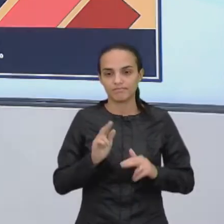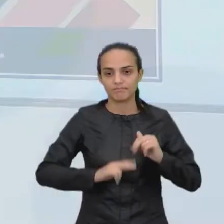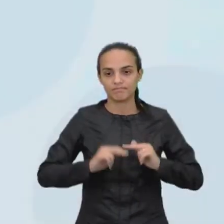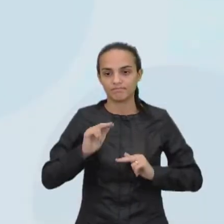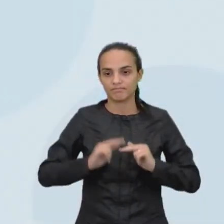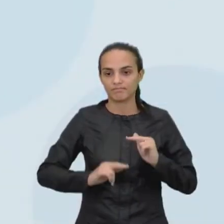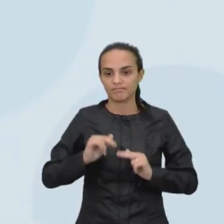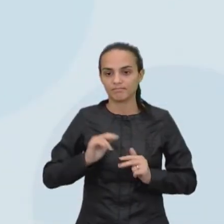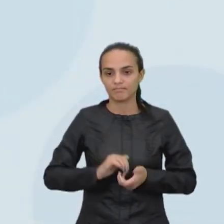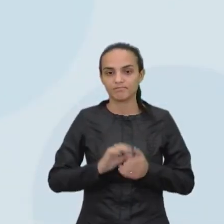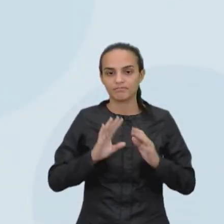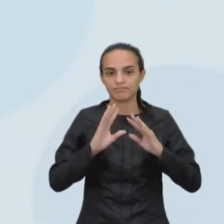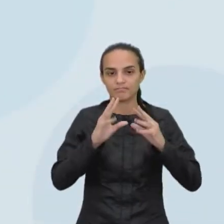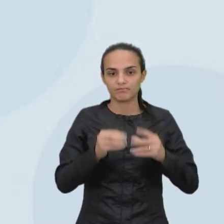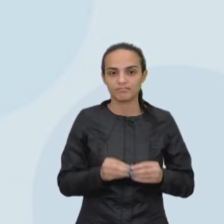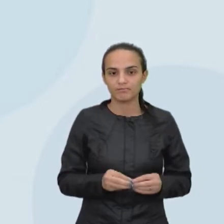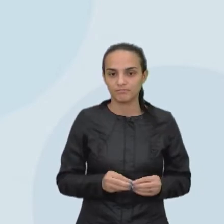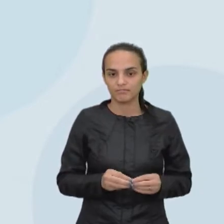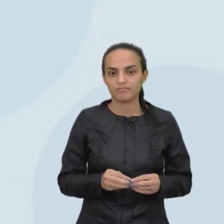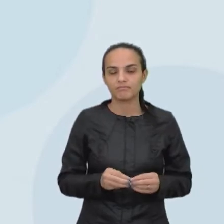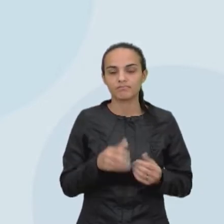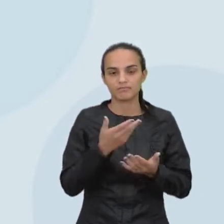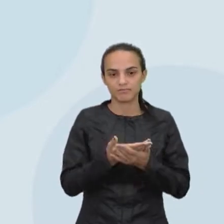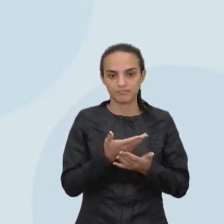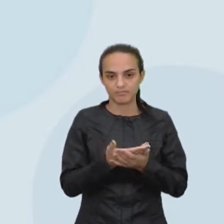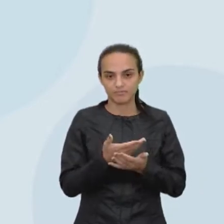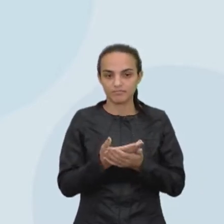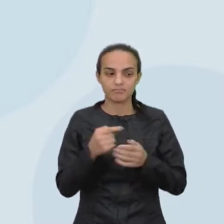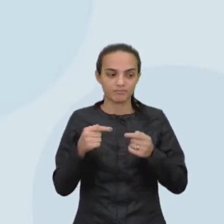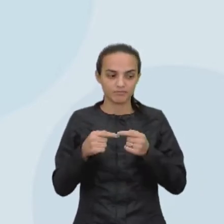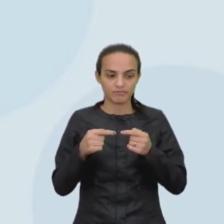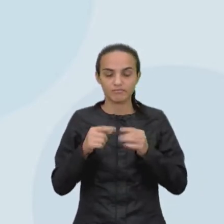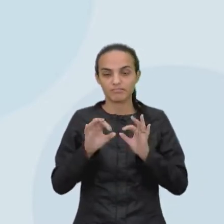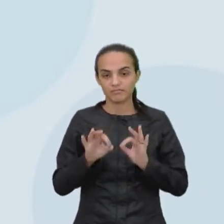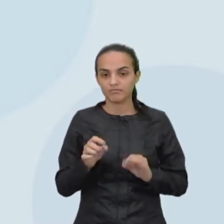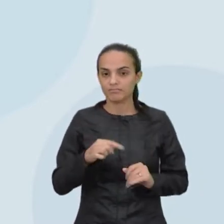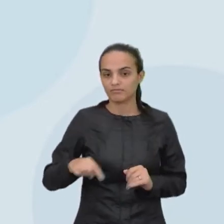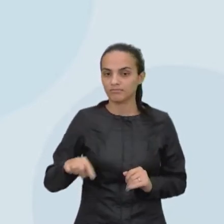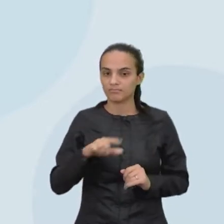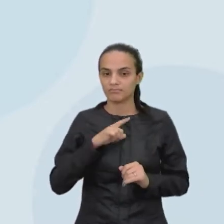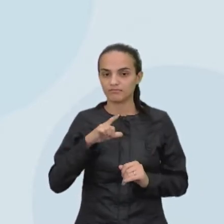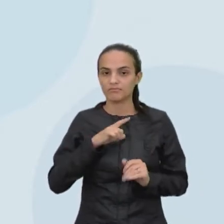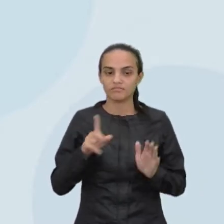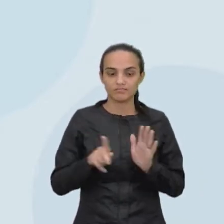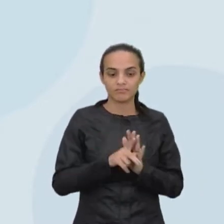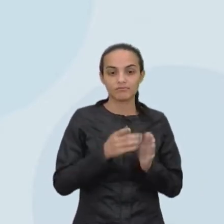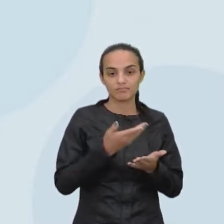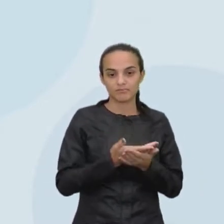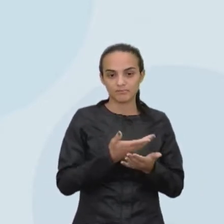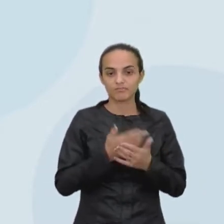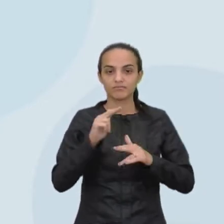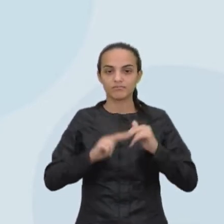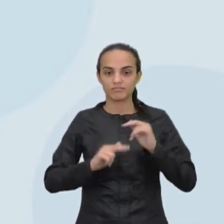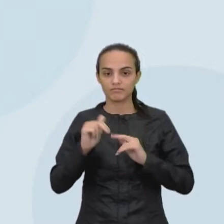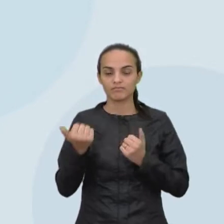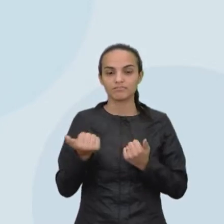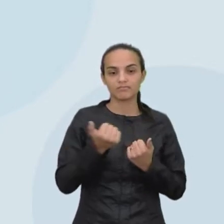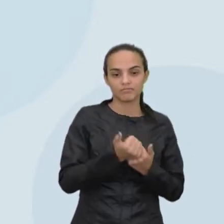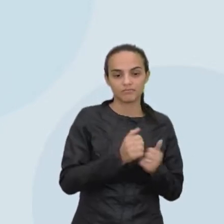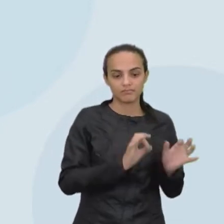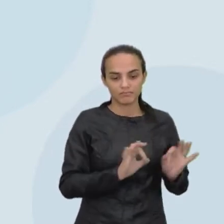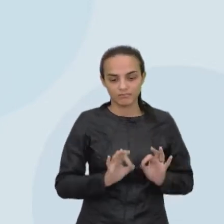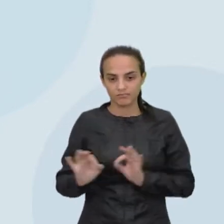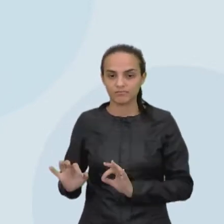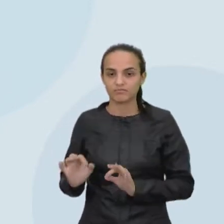são extraídas todas as aulas, né? A referência que a gente tem para produzir as aulas é o material de apoio ao